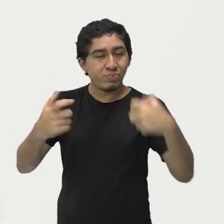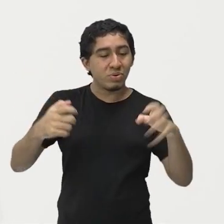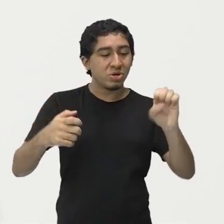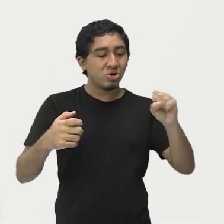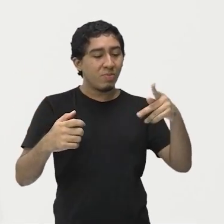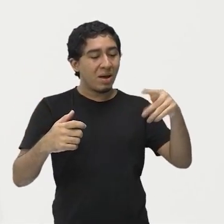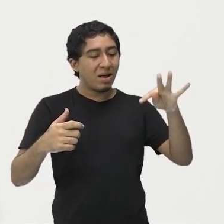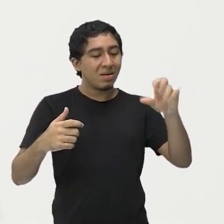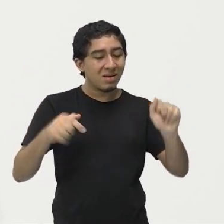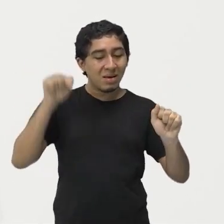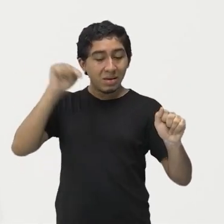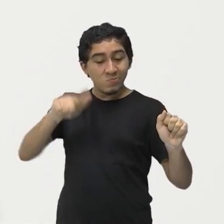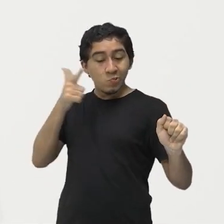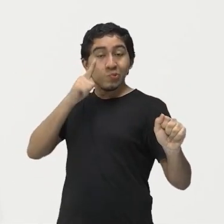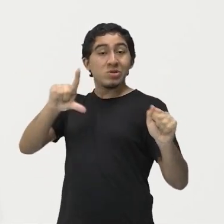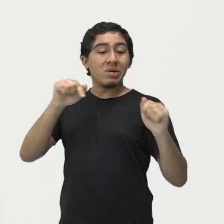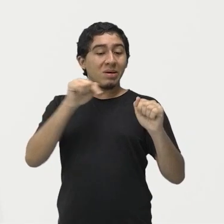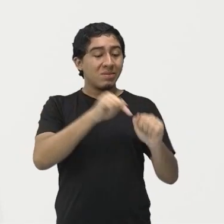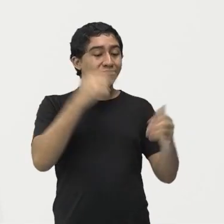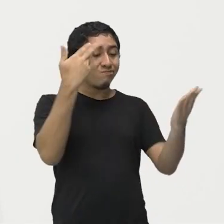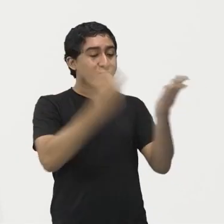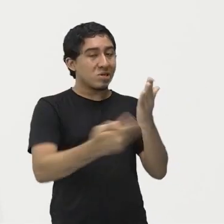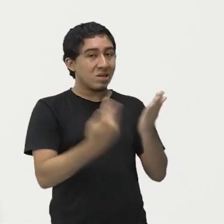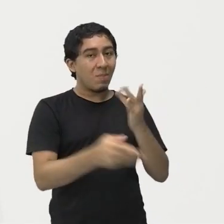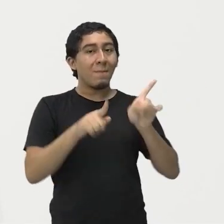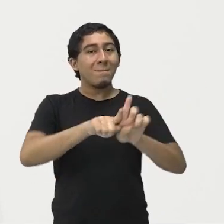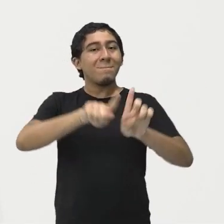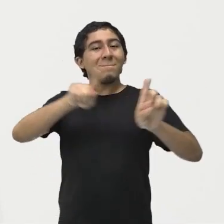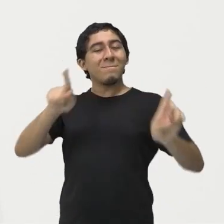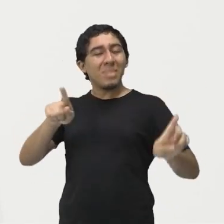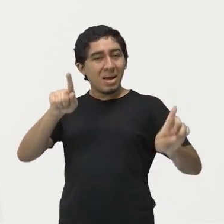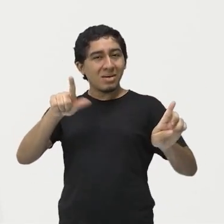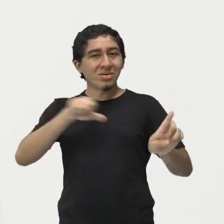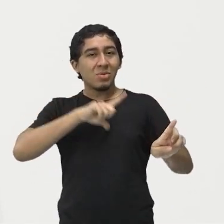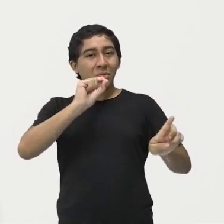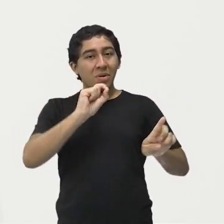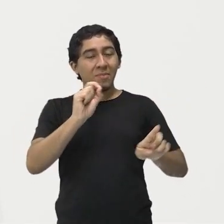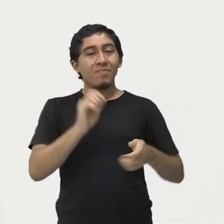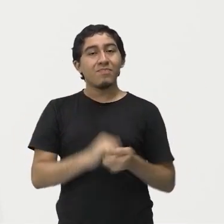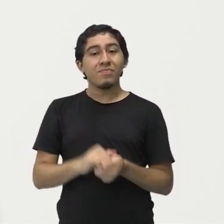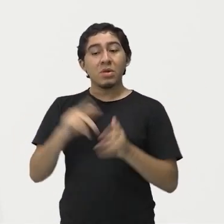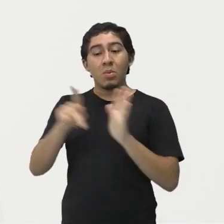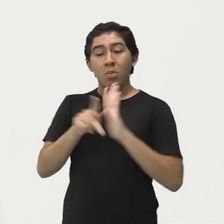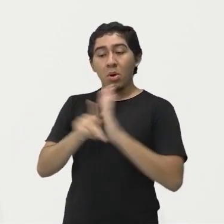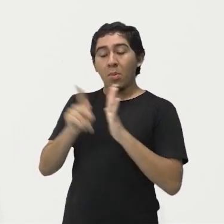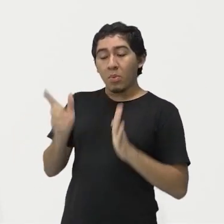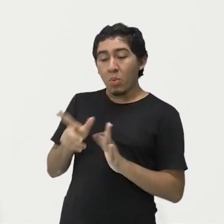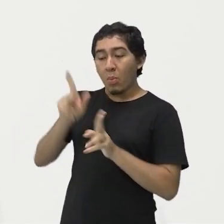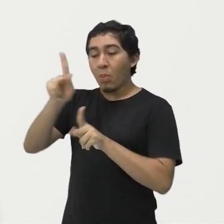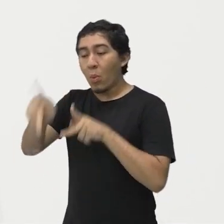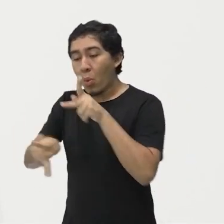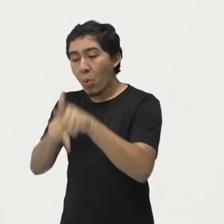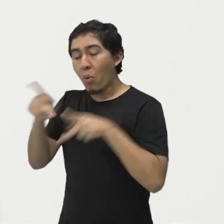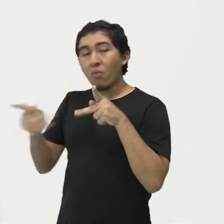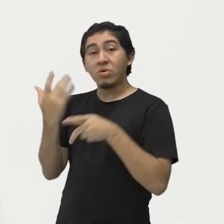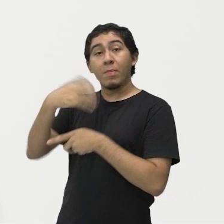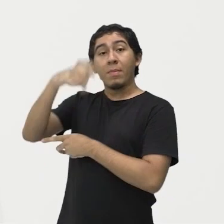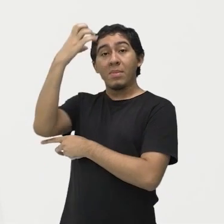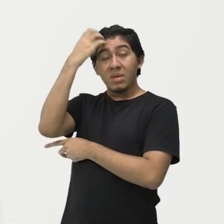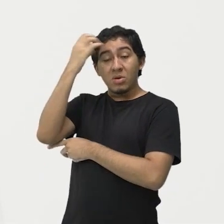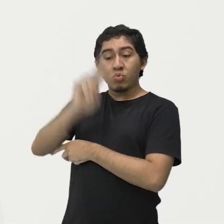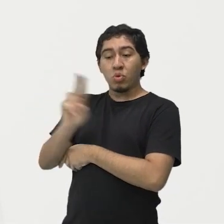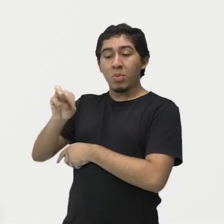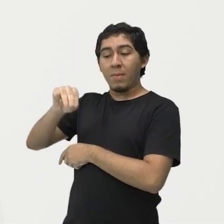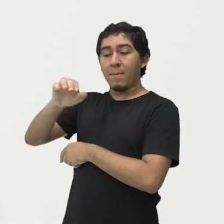conter a força do Império Macedônico. Então vejam só, Esparta acabou